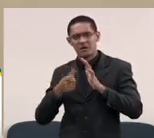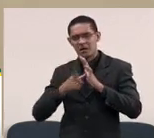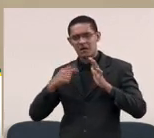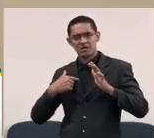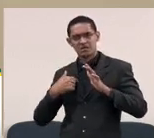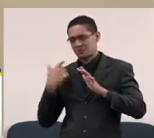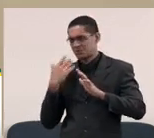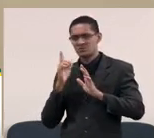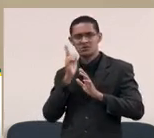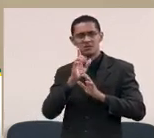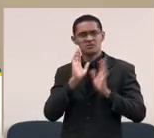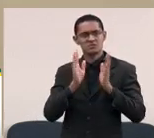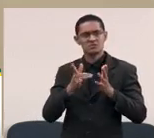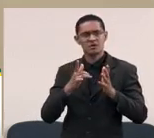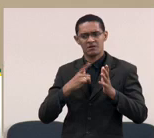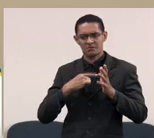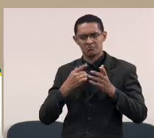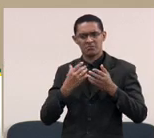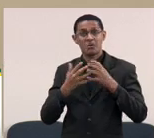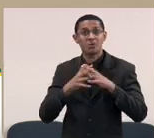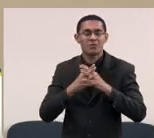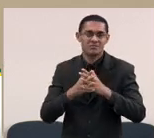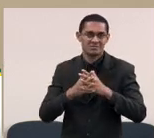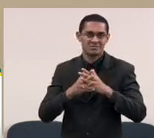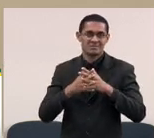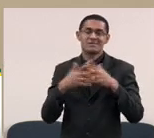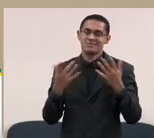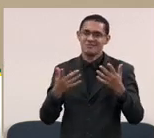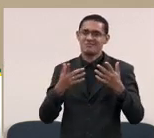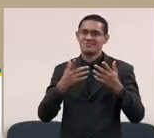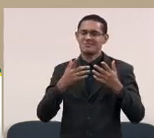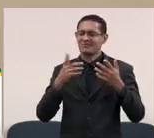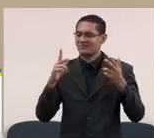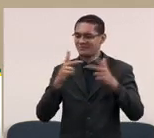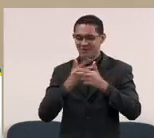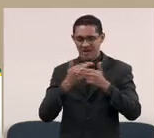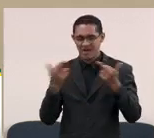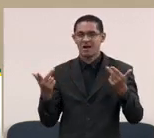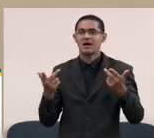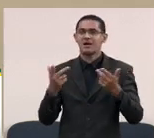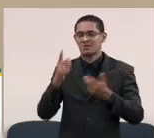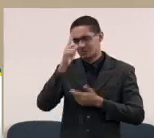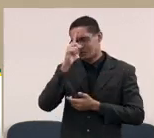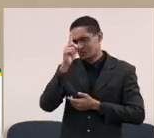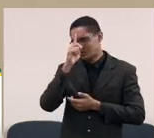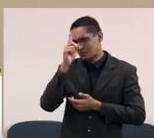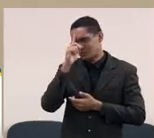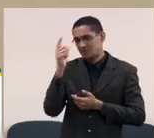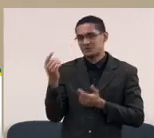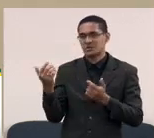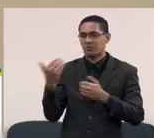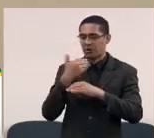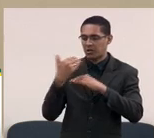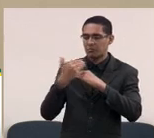conseguiram, chegaram depois. Então a gente recebe esses questionamentos com alguma frequência e por causa